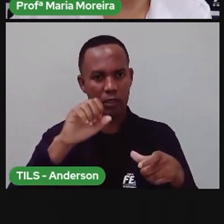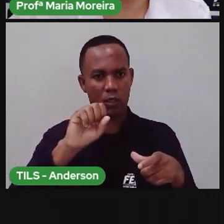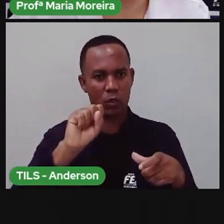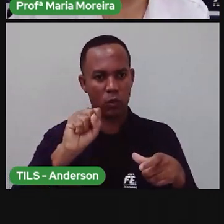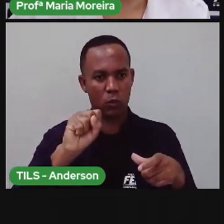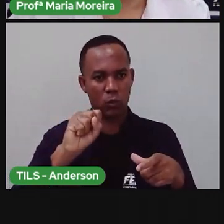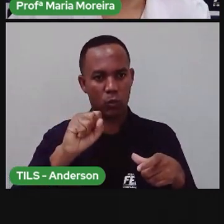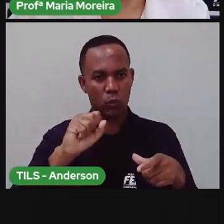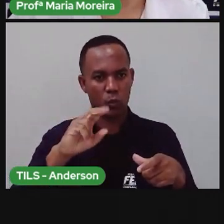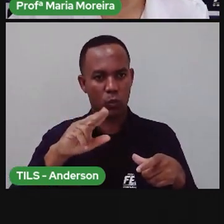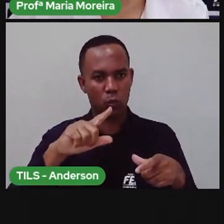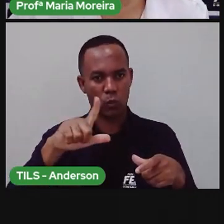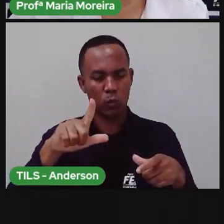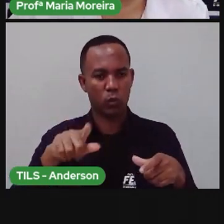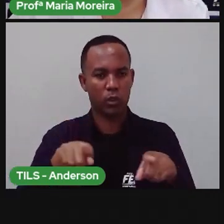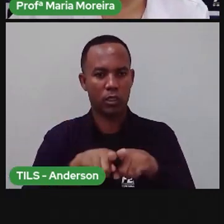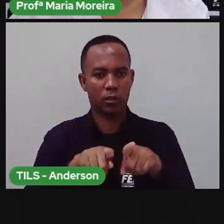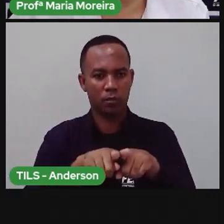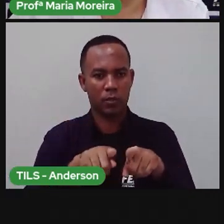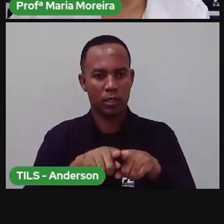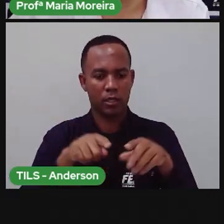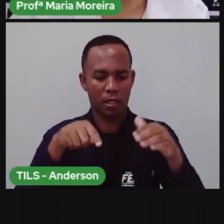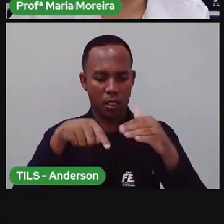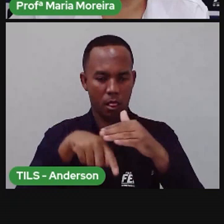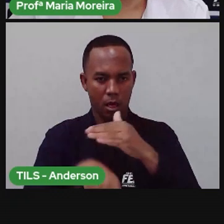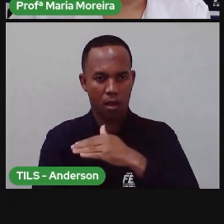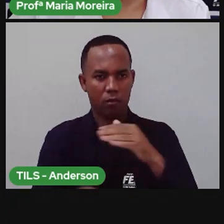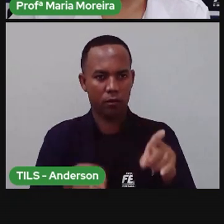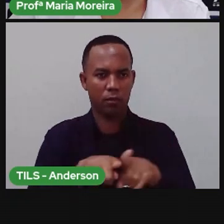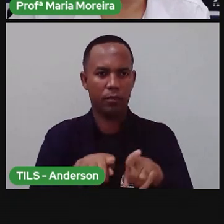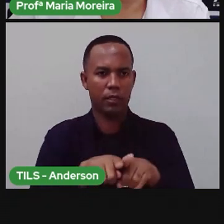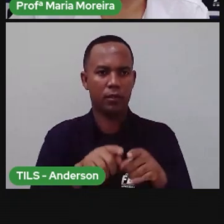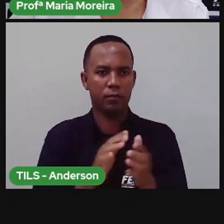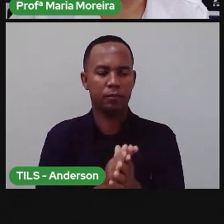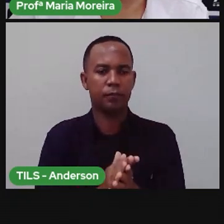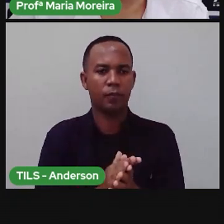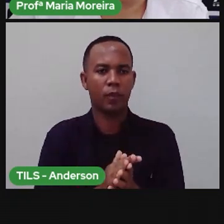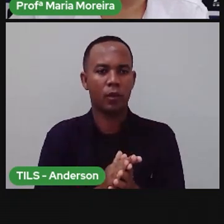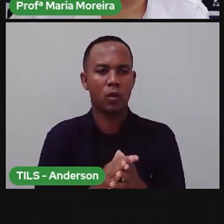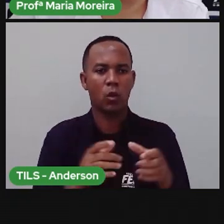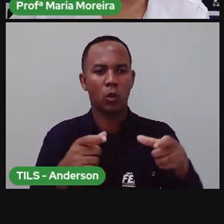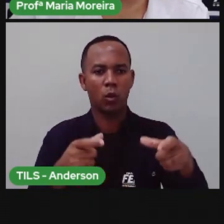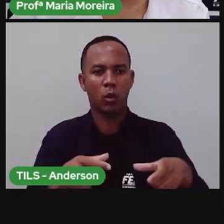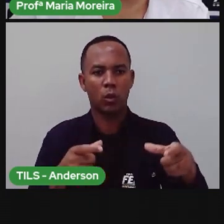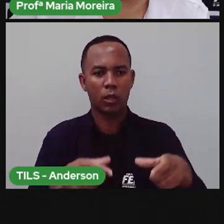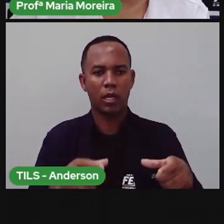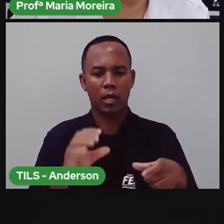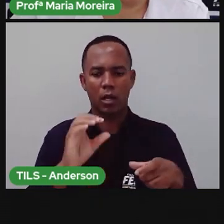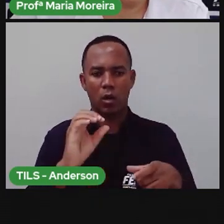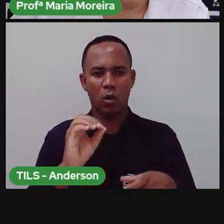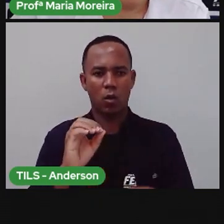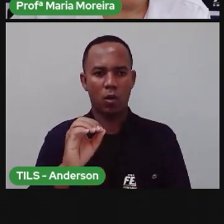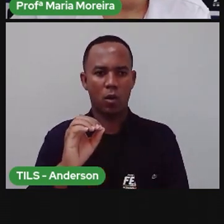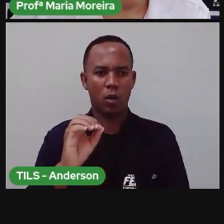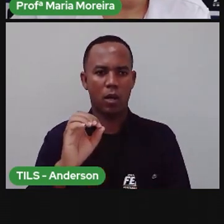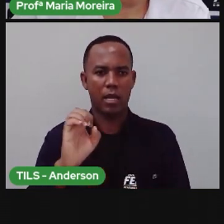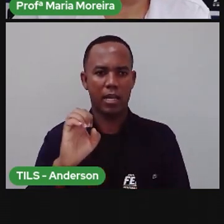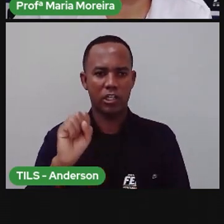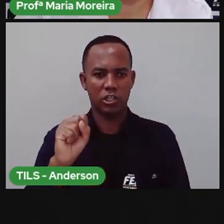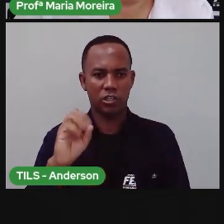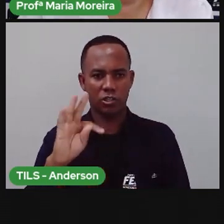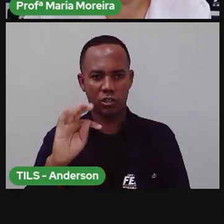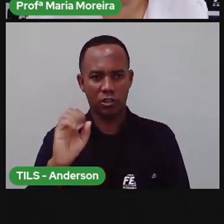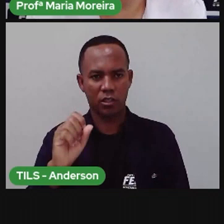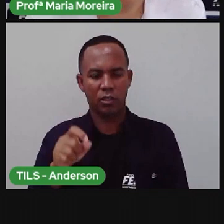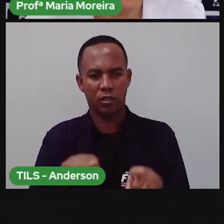ali da África, é o sul da Ásia, né? Além da parte oeste da Oceania, não é isso?